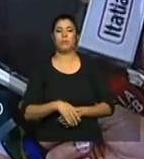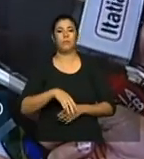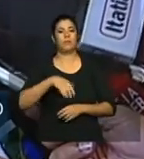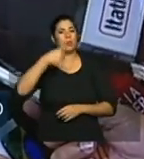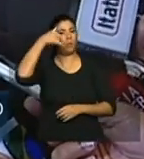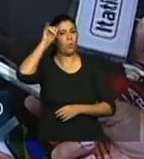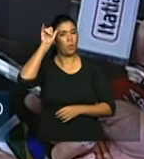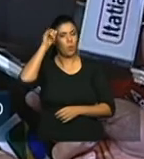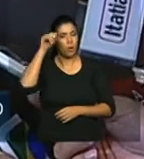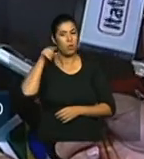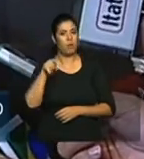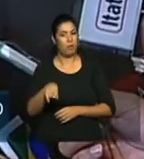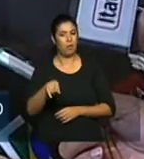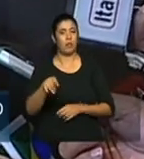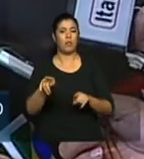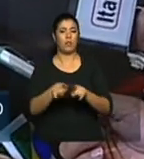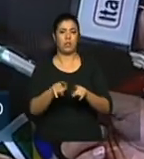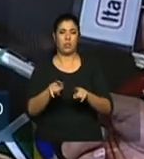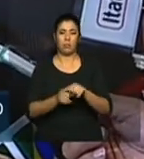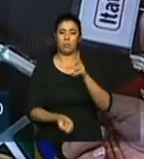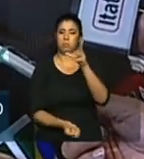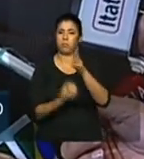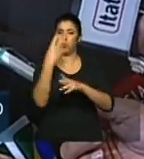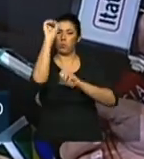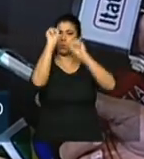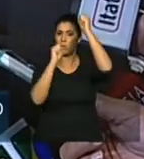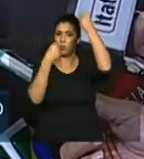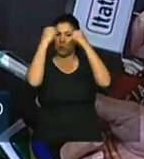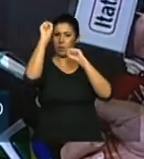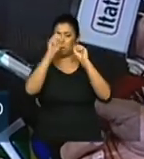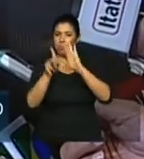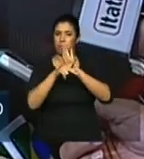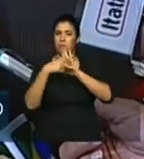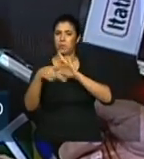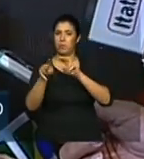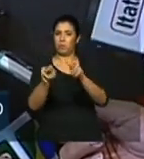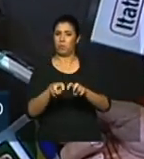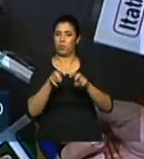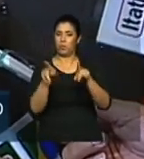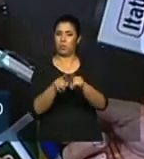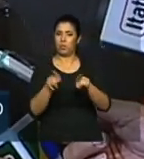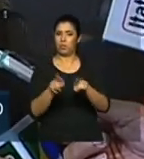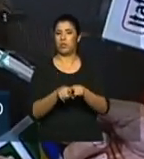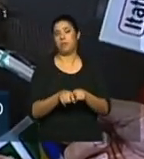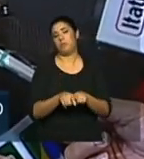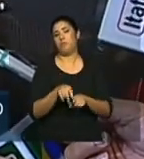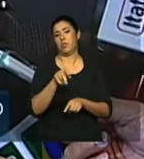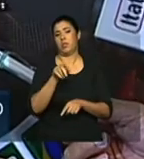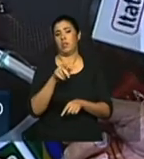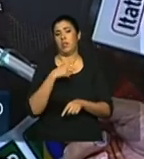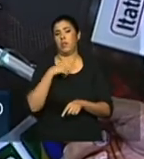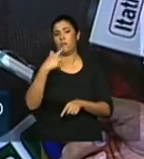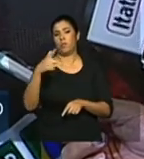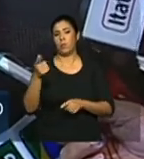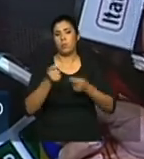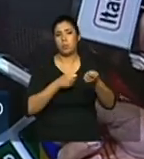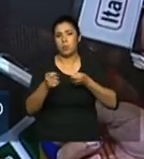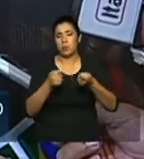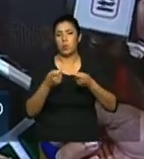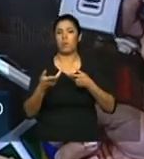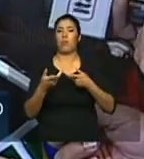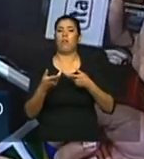agropecuários, de produtos industrializados ligados à agricultura, que tem a ver com o agronegócio e tem a ver também com a agricultura